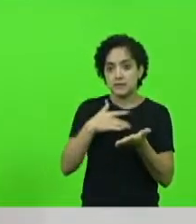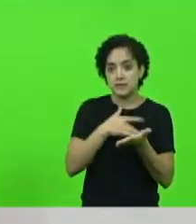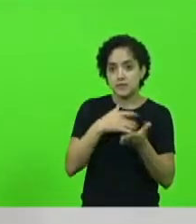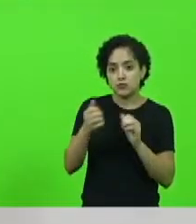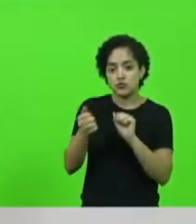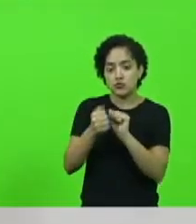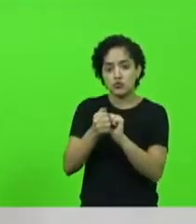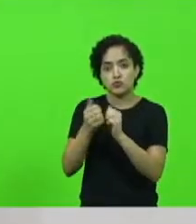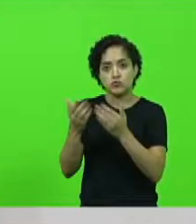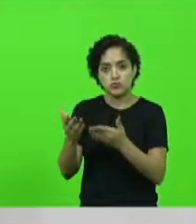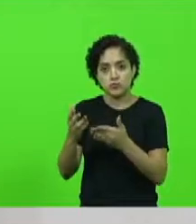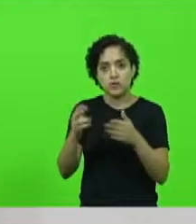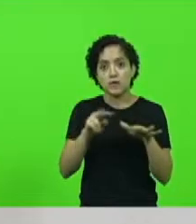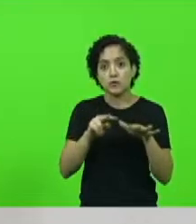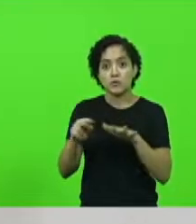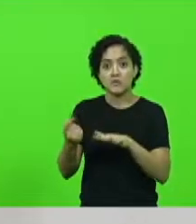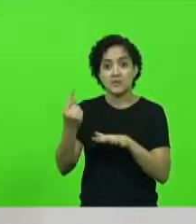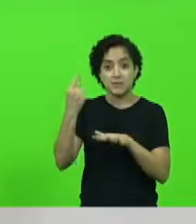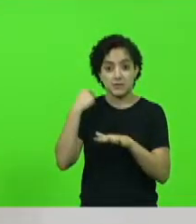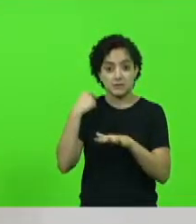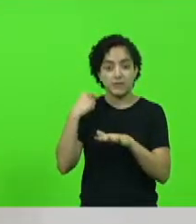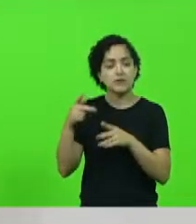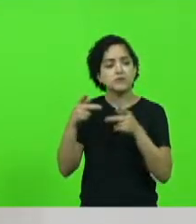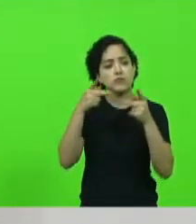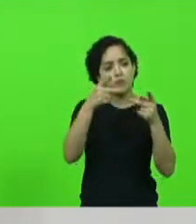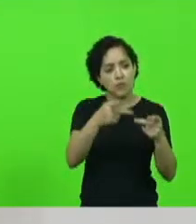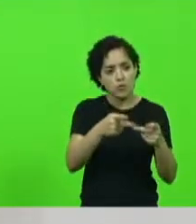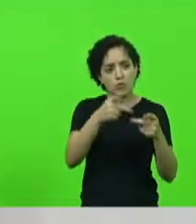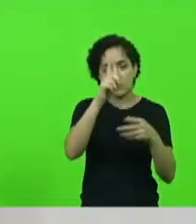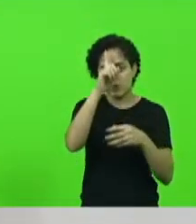Teve há 2 semanas atrás lá, visitando esse hospital.